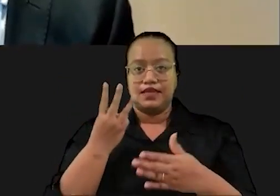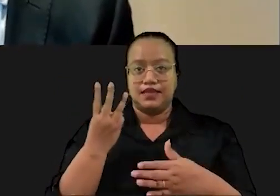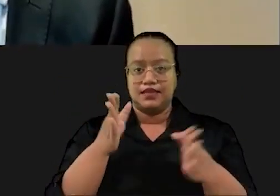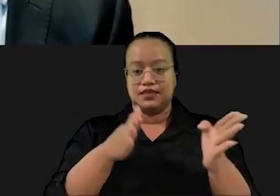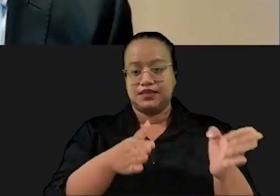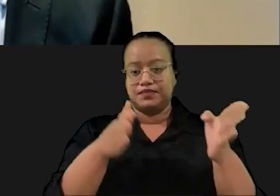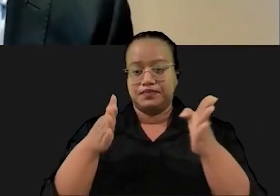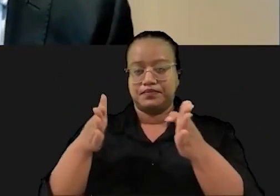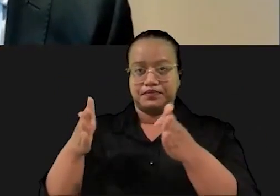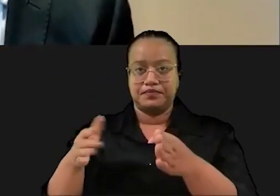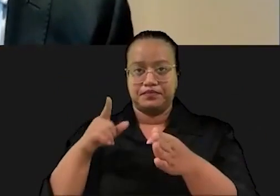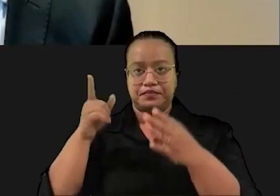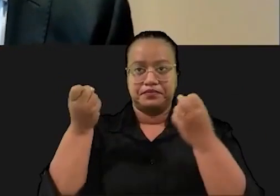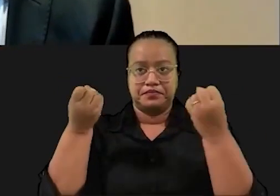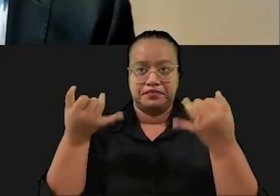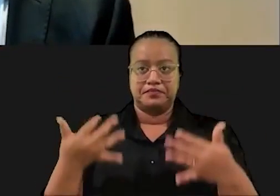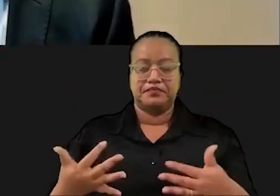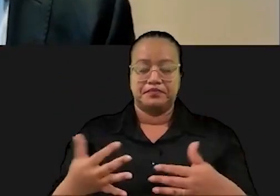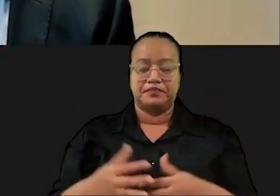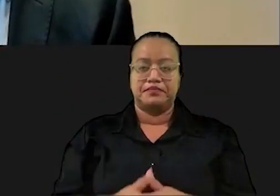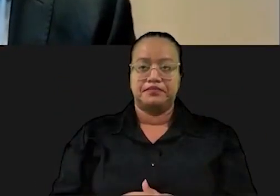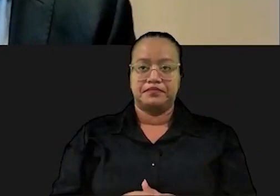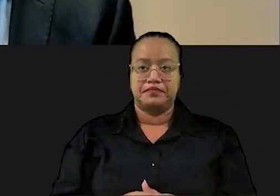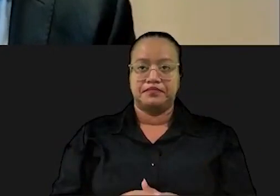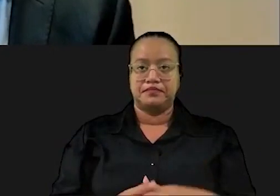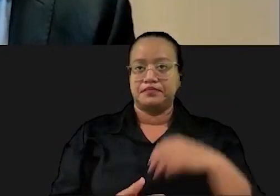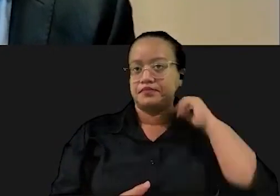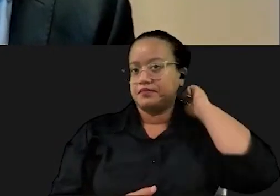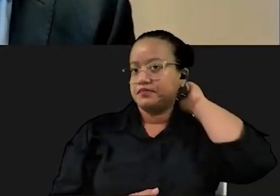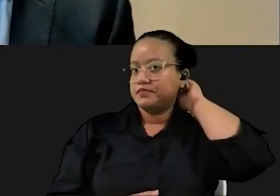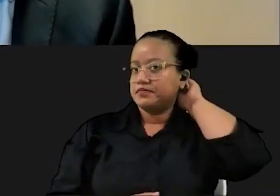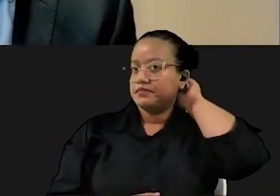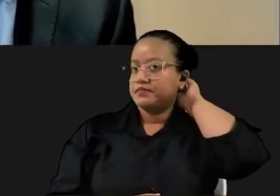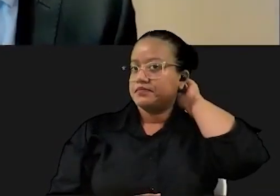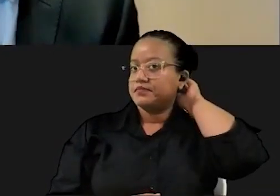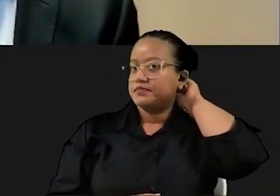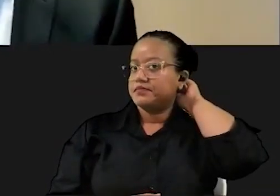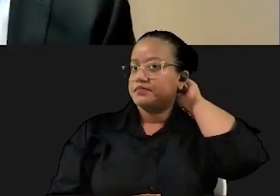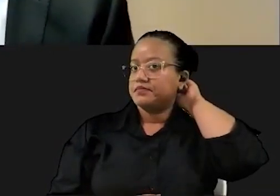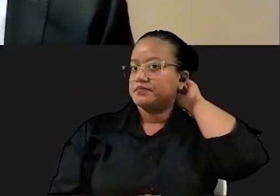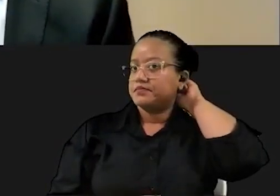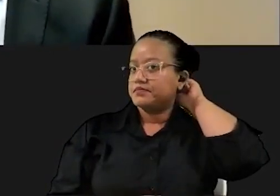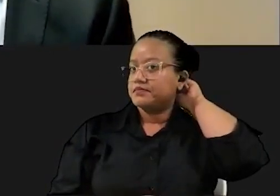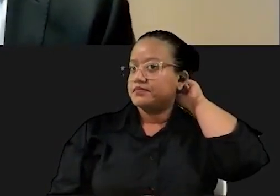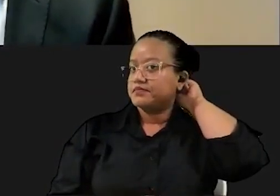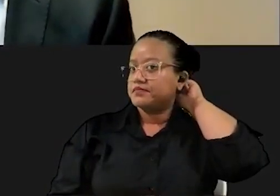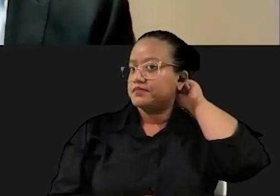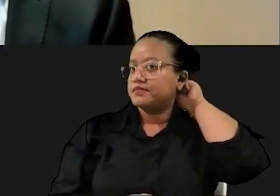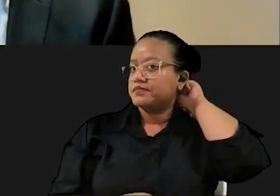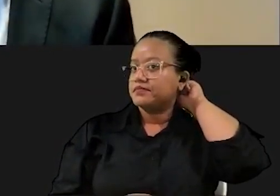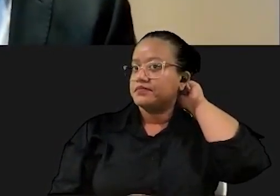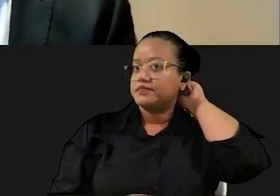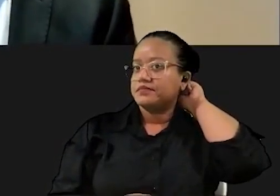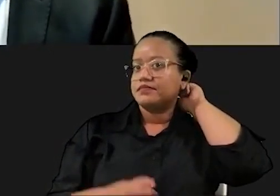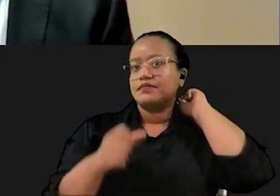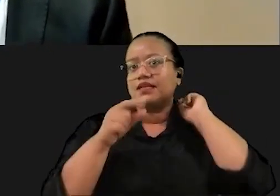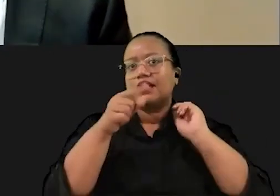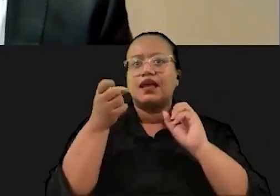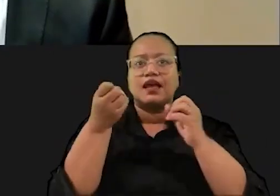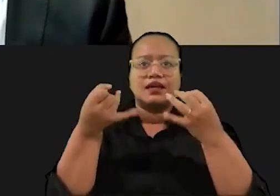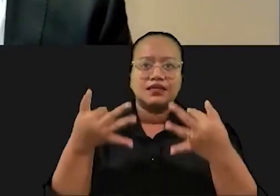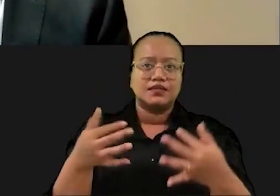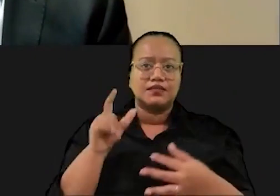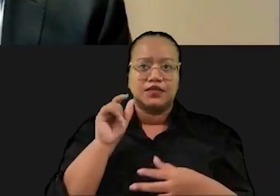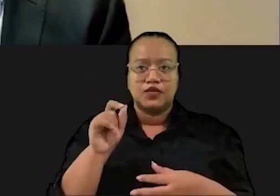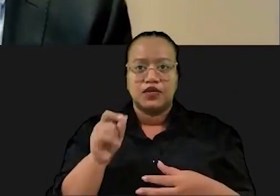e que poderia ser chamada assim de não jogar o bebê junto com a água da bacia, né? Não jogar o bebê fora junto com a água da bacia.